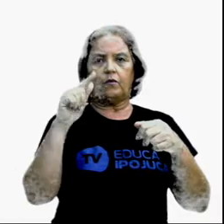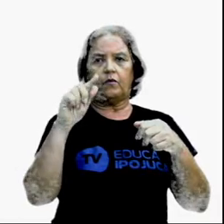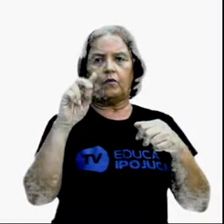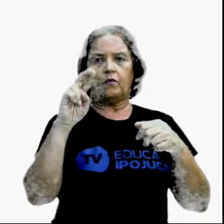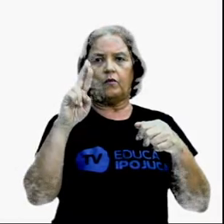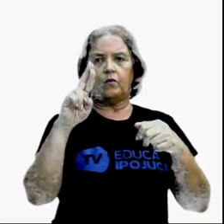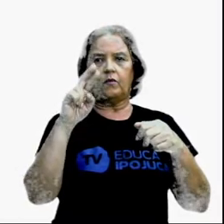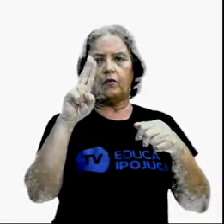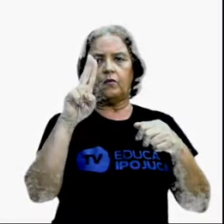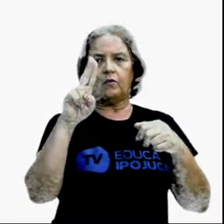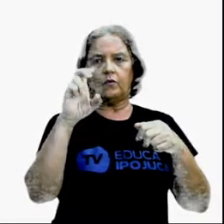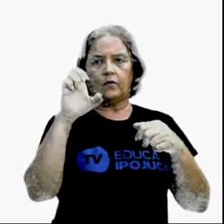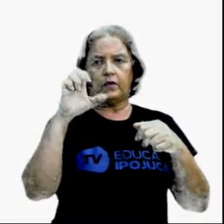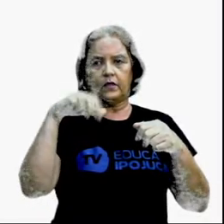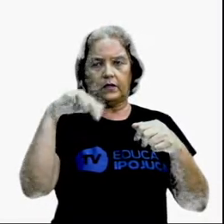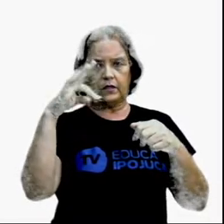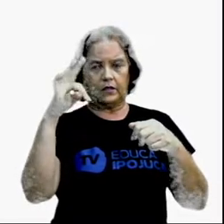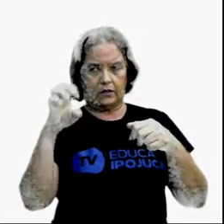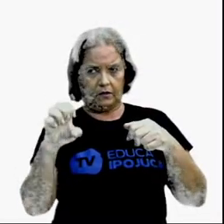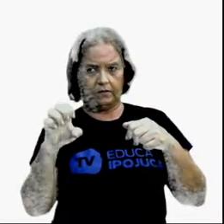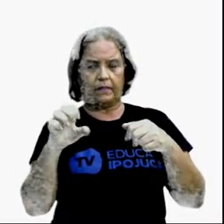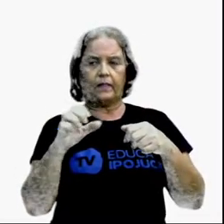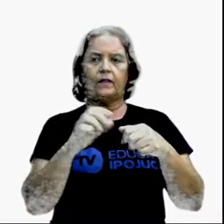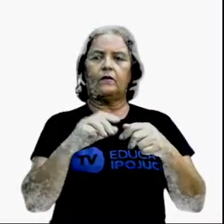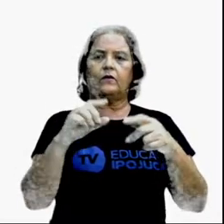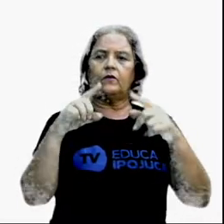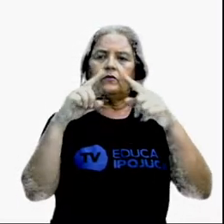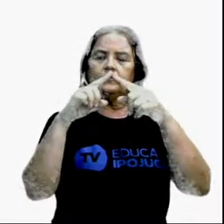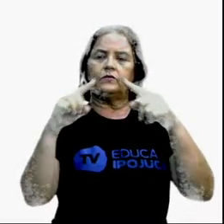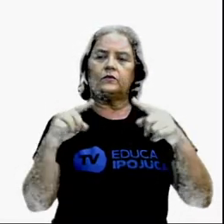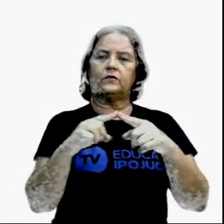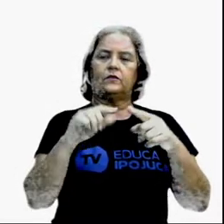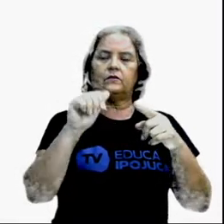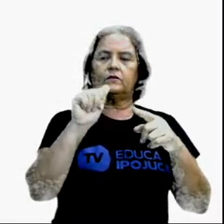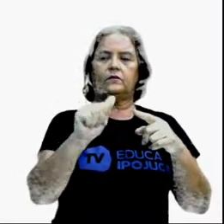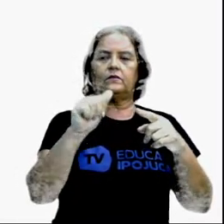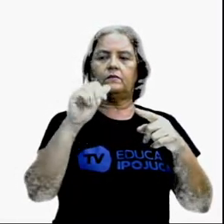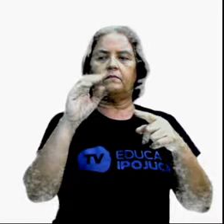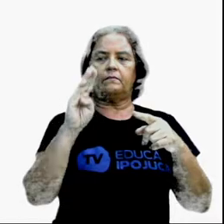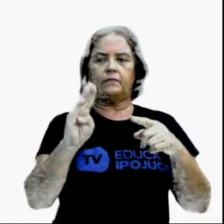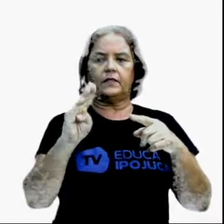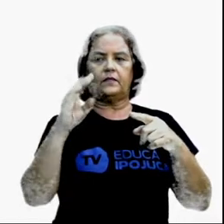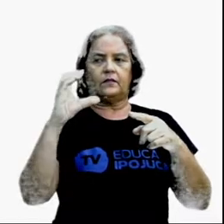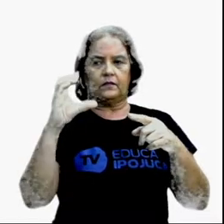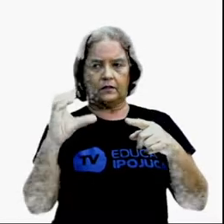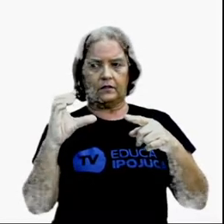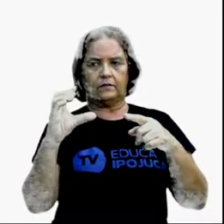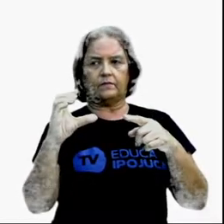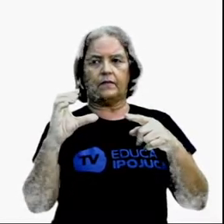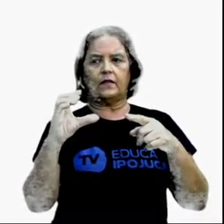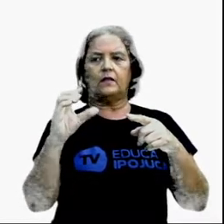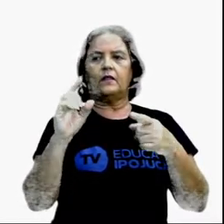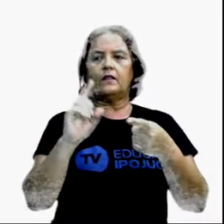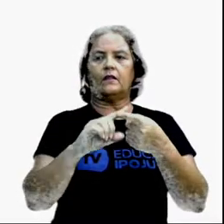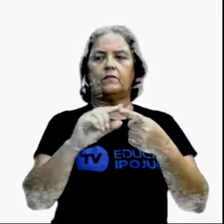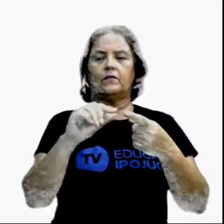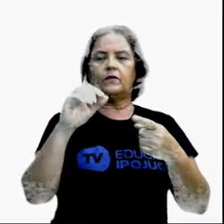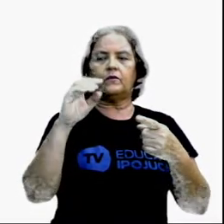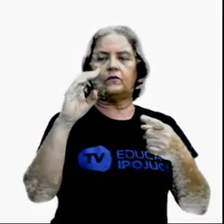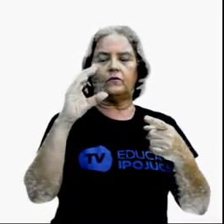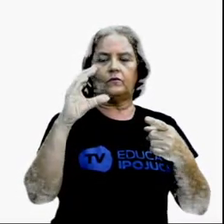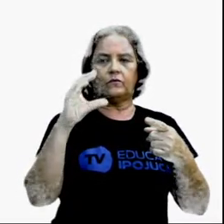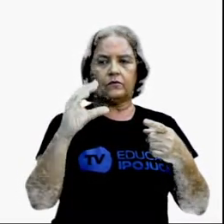que é o triângulo maior, e o triângulo ADE são semelhantes, ok? Vamos